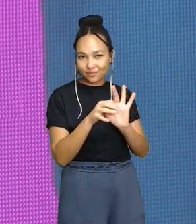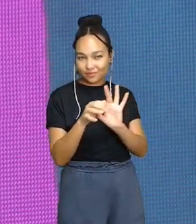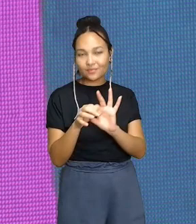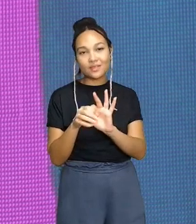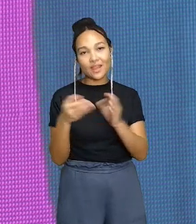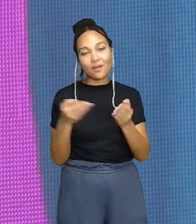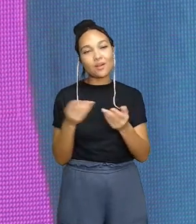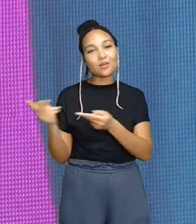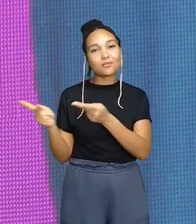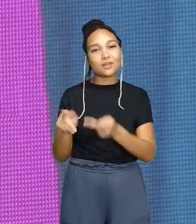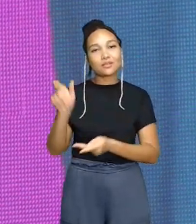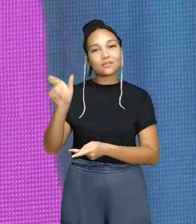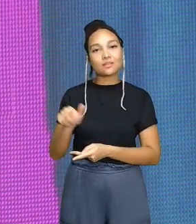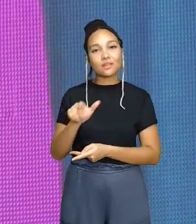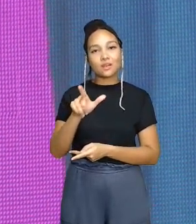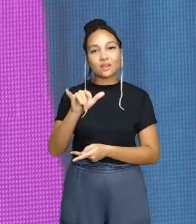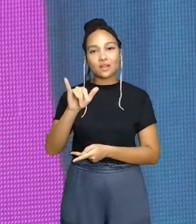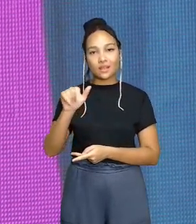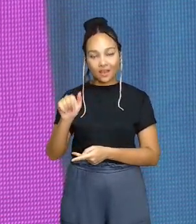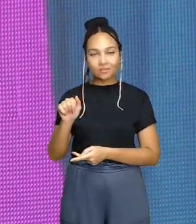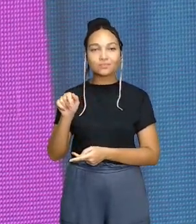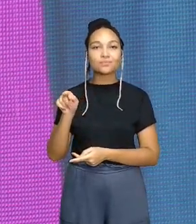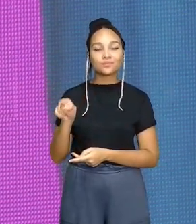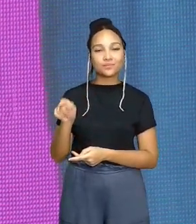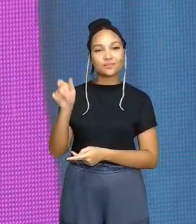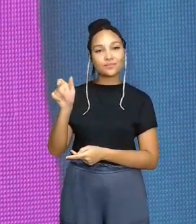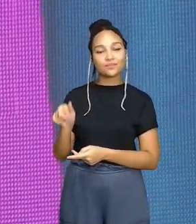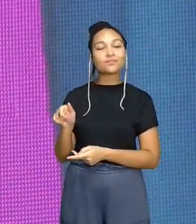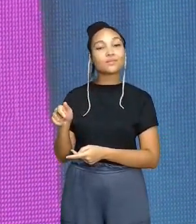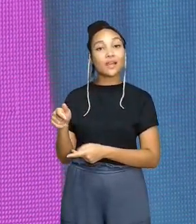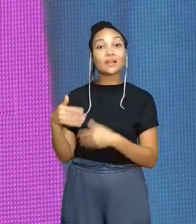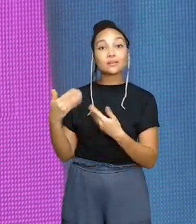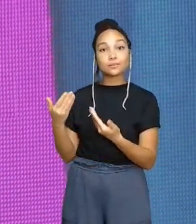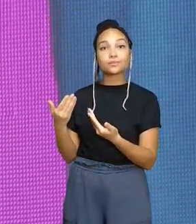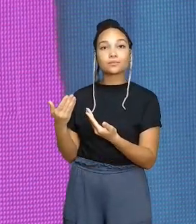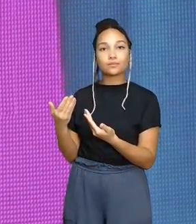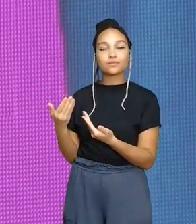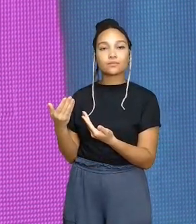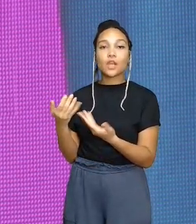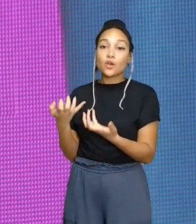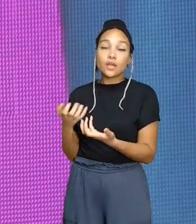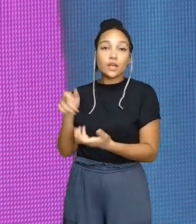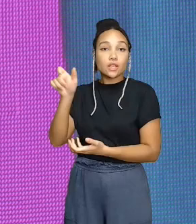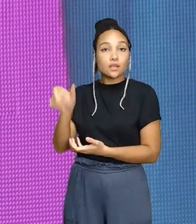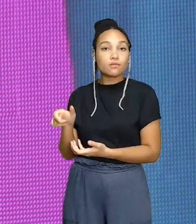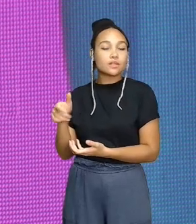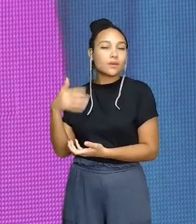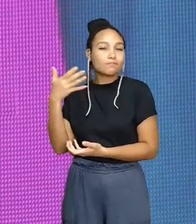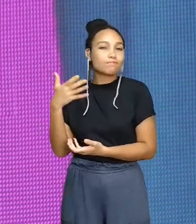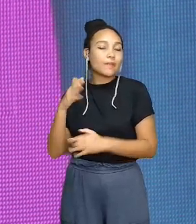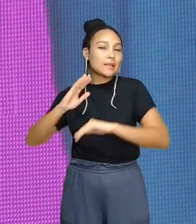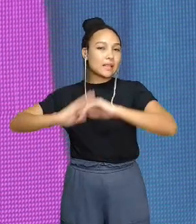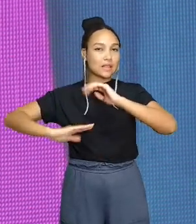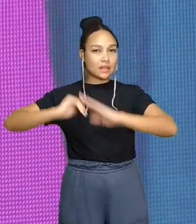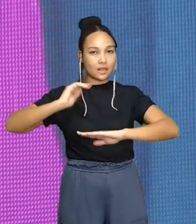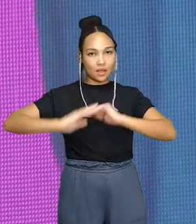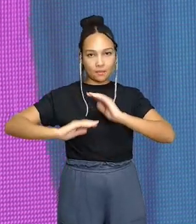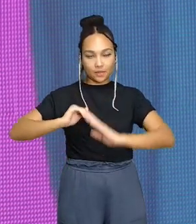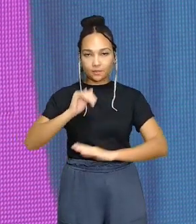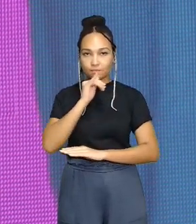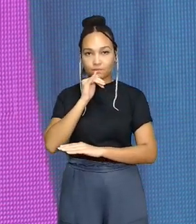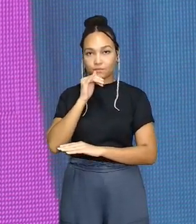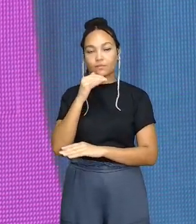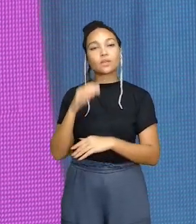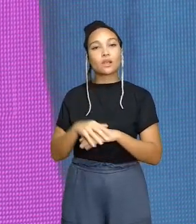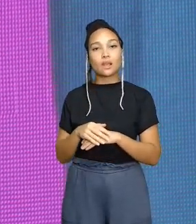a Lia. E aí, Lia, eu queria que você nos trouxesse, assim, em termos práticos, né? Enfim, diante dessa realidade